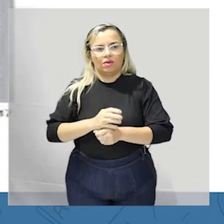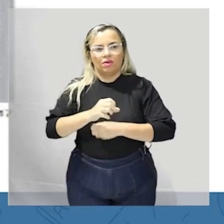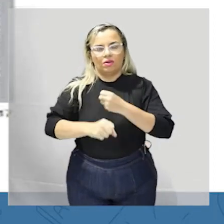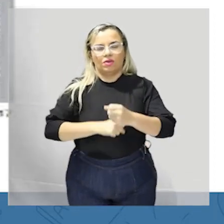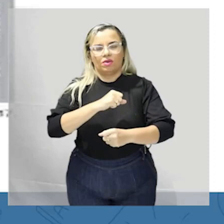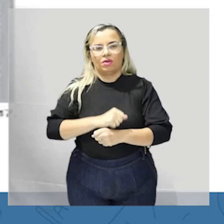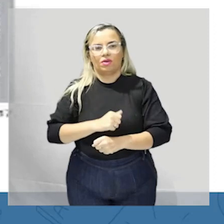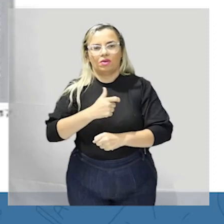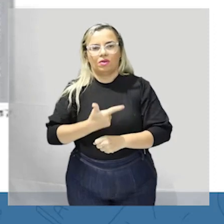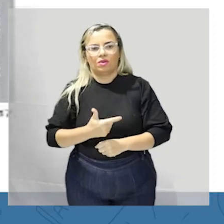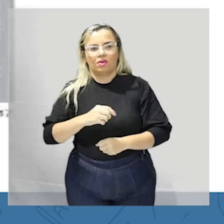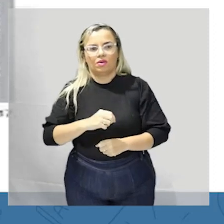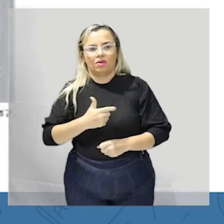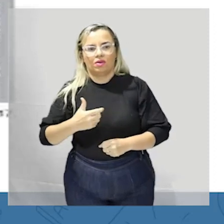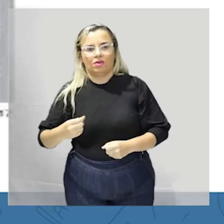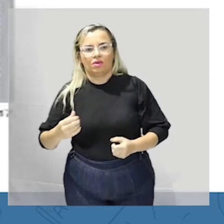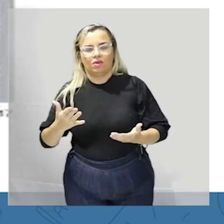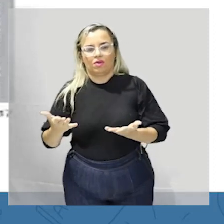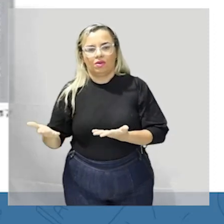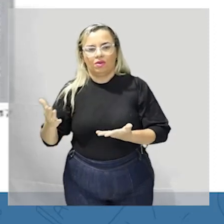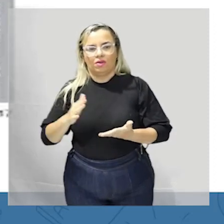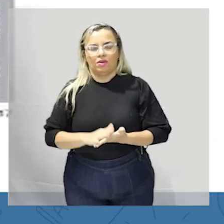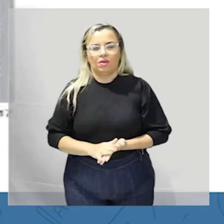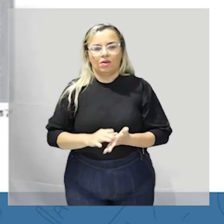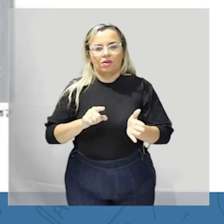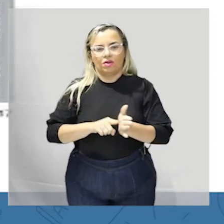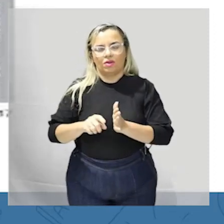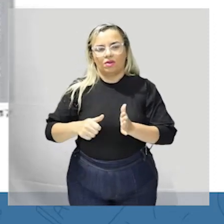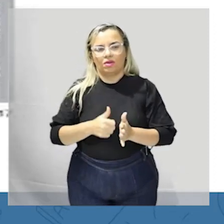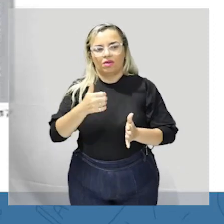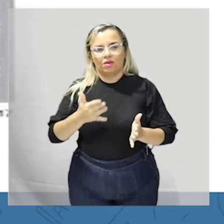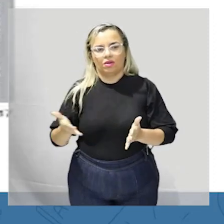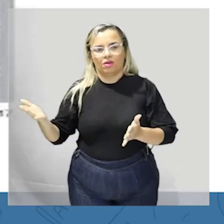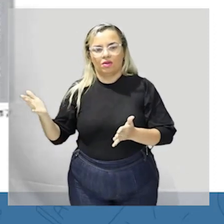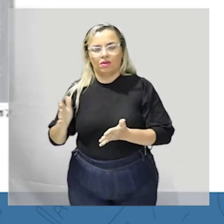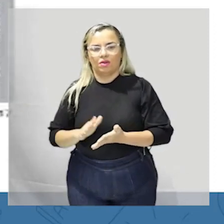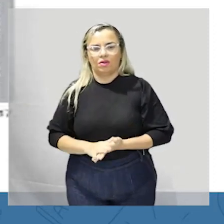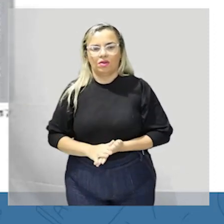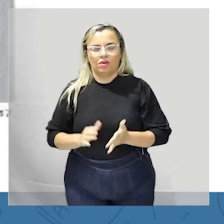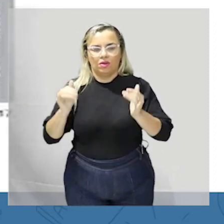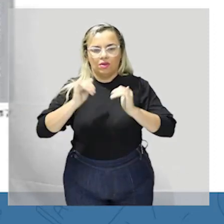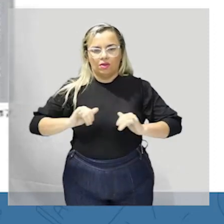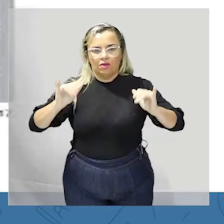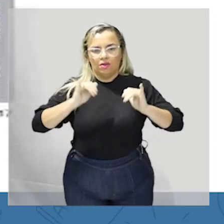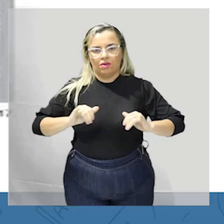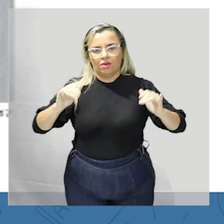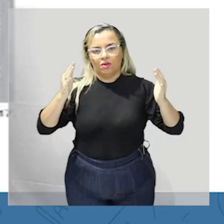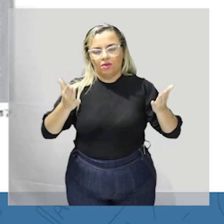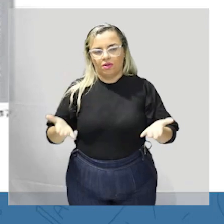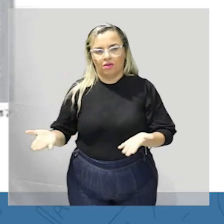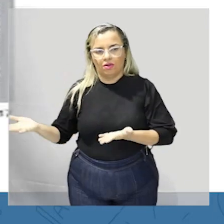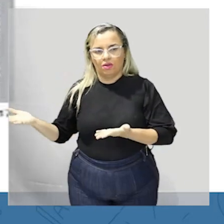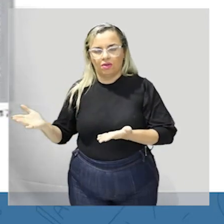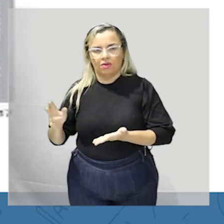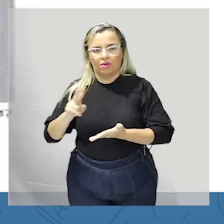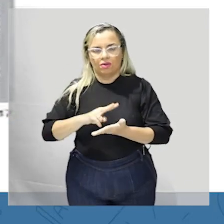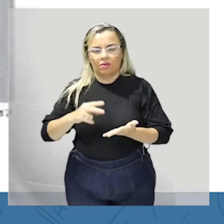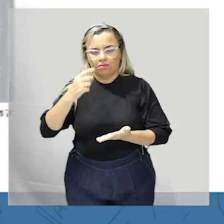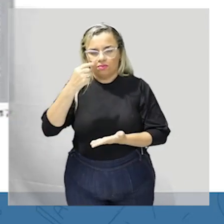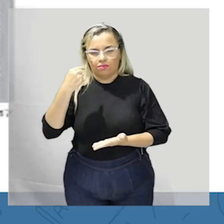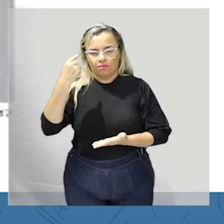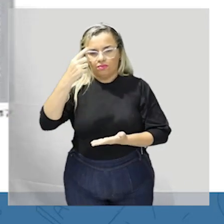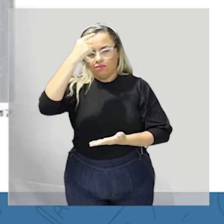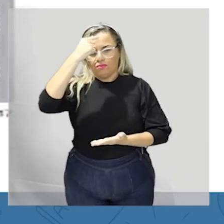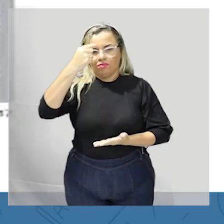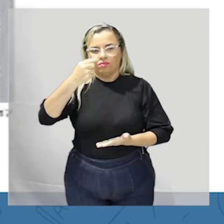questão 1, que diz o seguinte: é uma publicidade, únete a nuestro esfuerzo, conoce nuestros